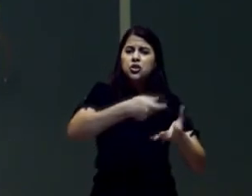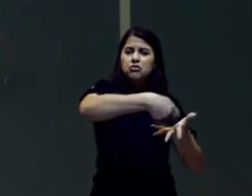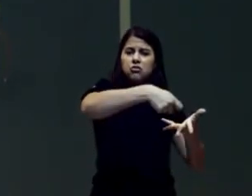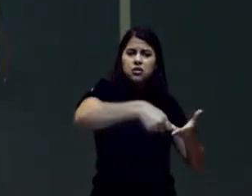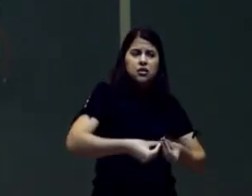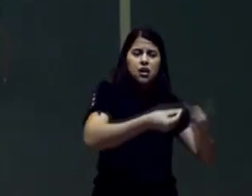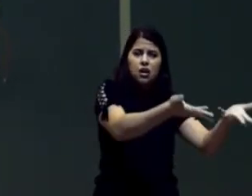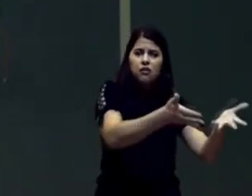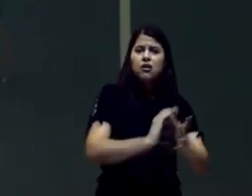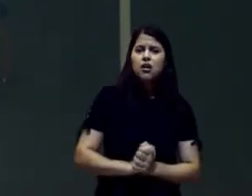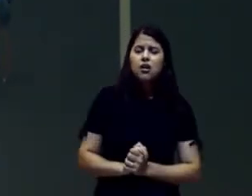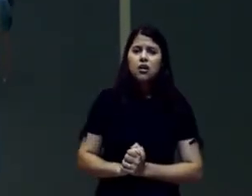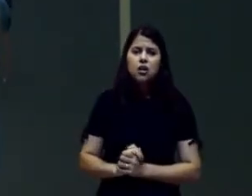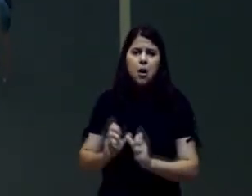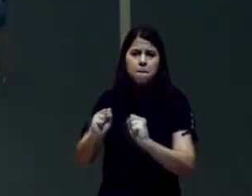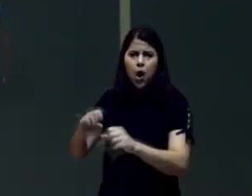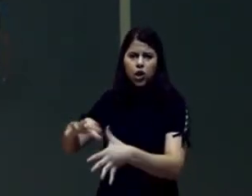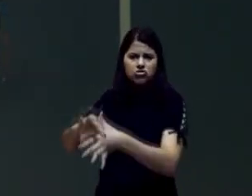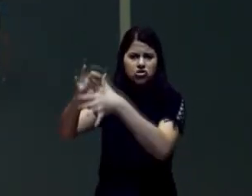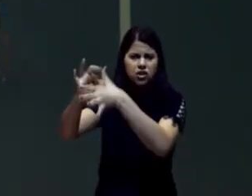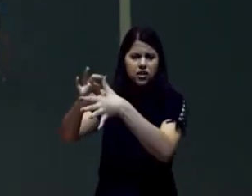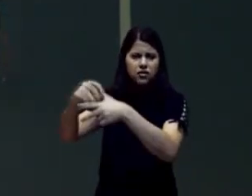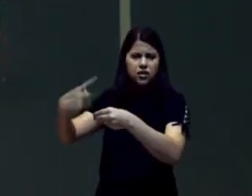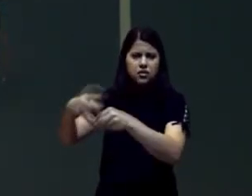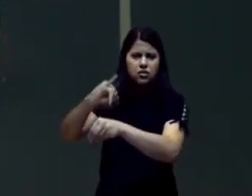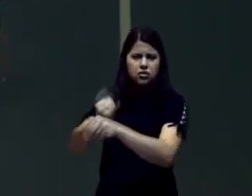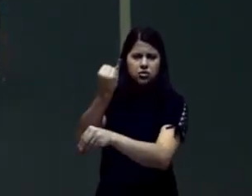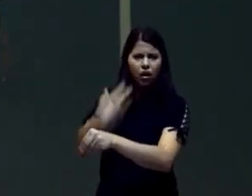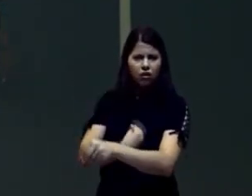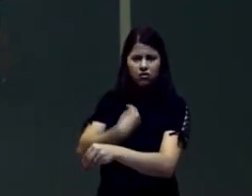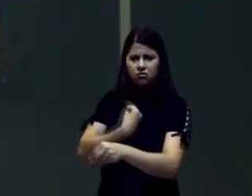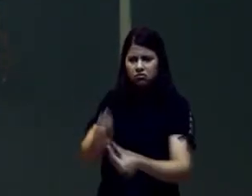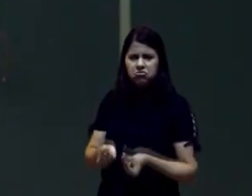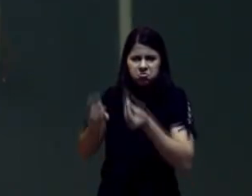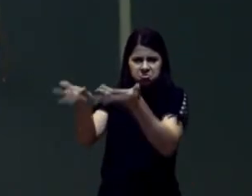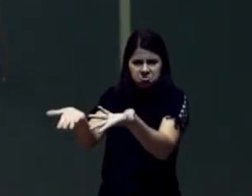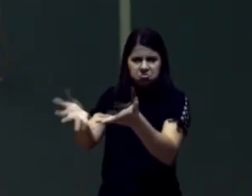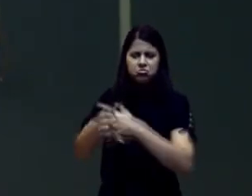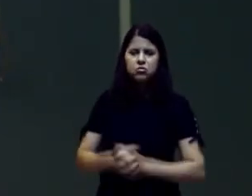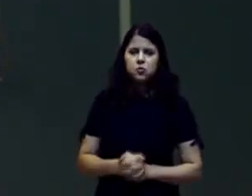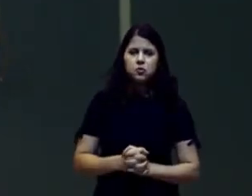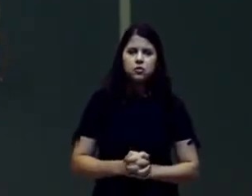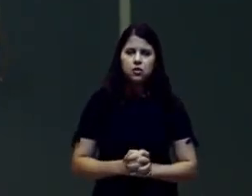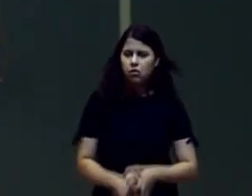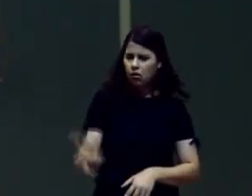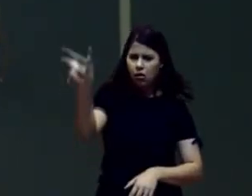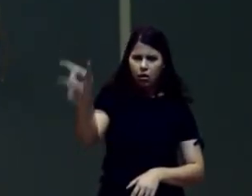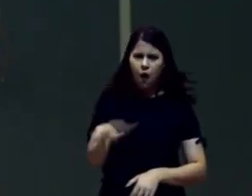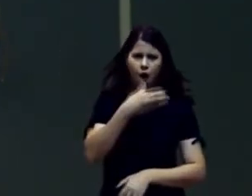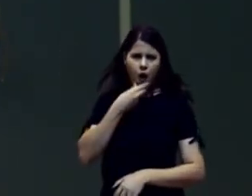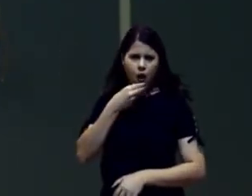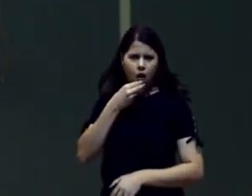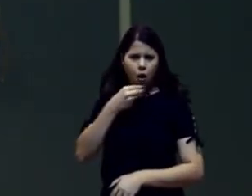Ele poderia escrever para um dos grandes líderes de Jerusalém, que ainda estavam vivos naquela época, por parecerem homens mais